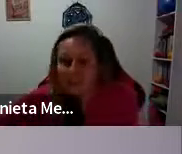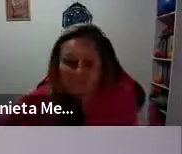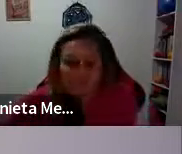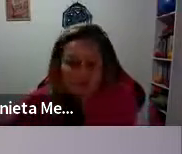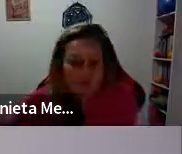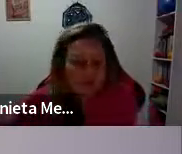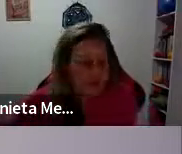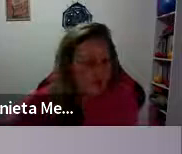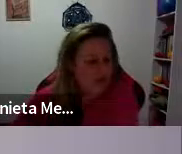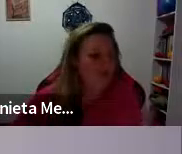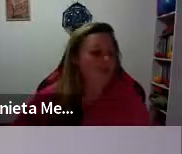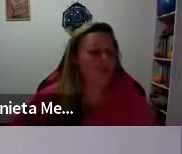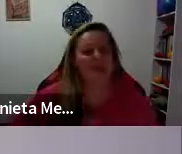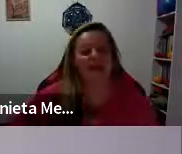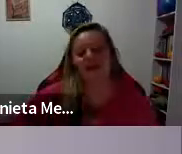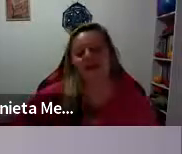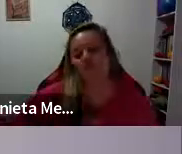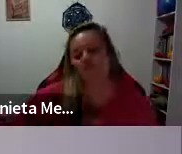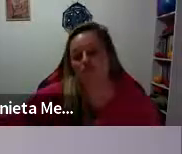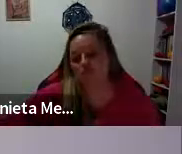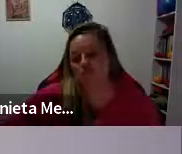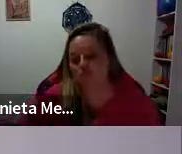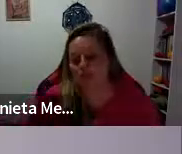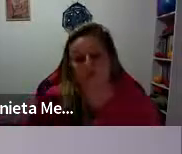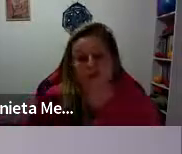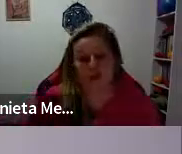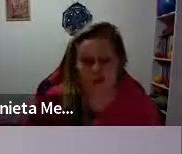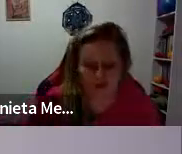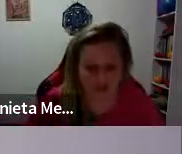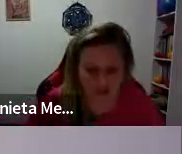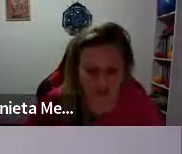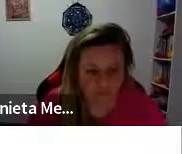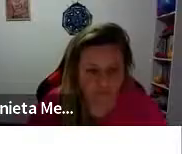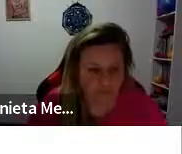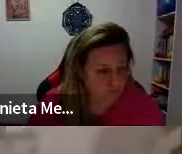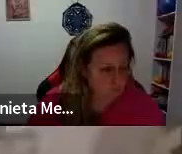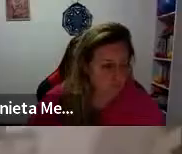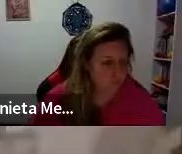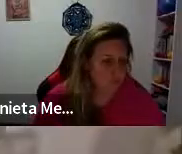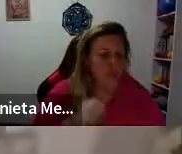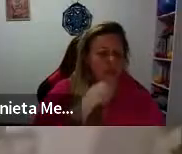desse regime neoliberal, que é o discurso meritocrático.